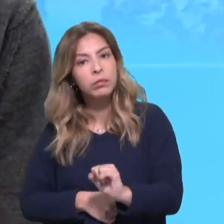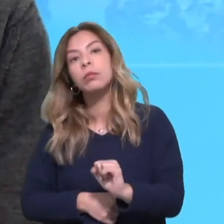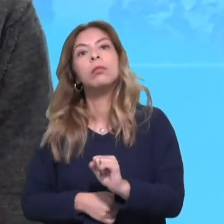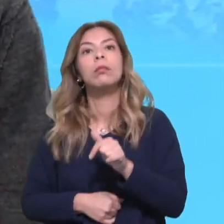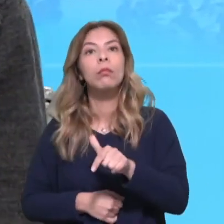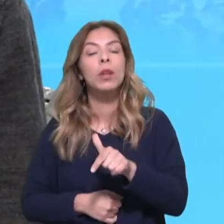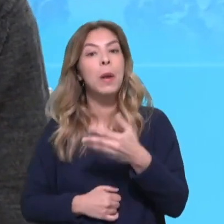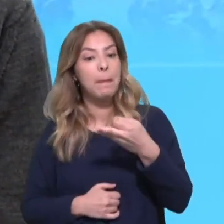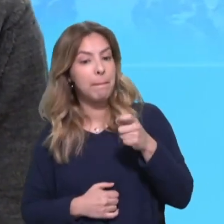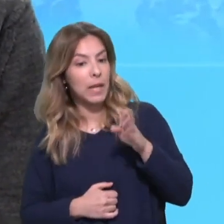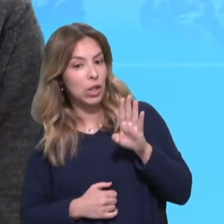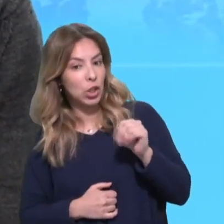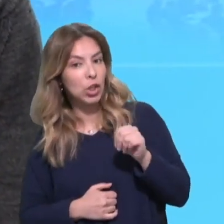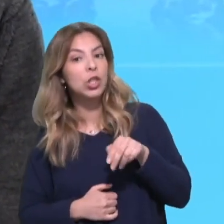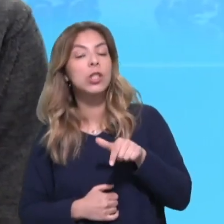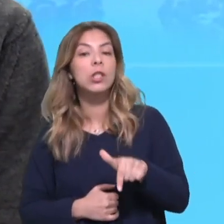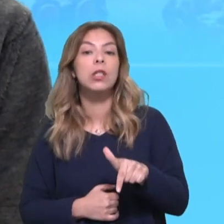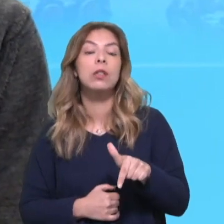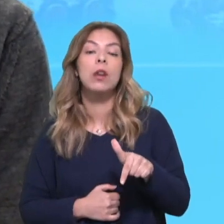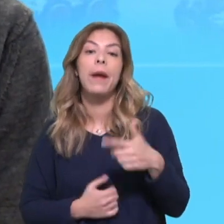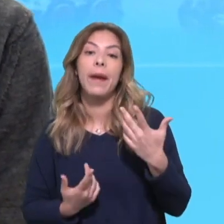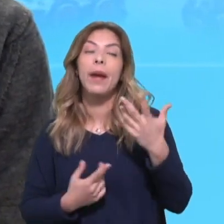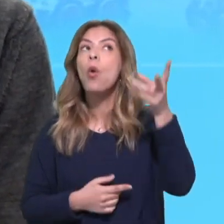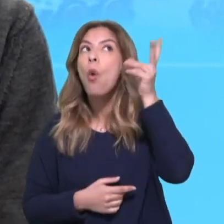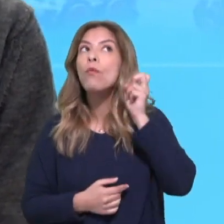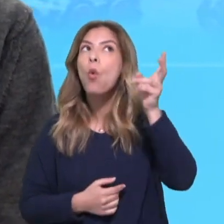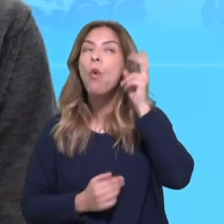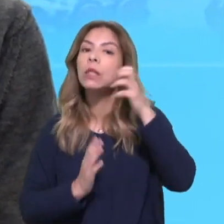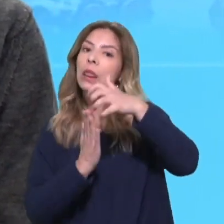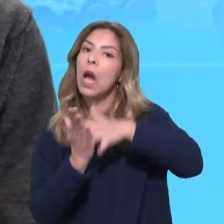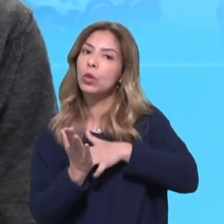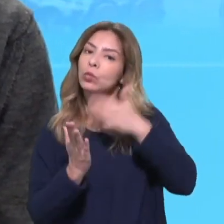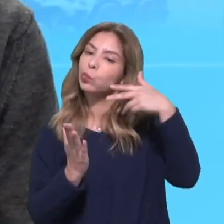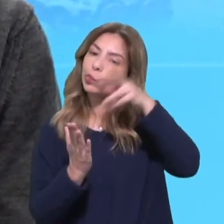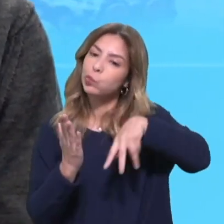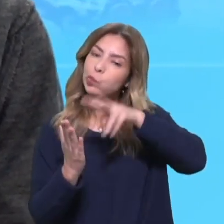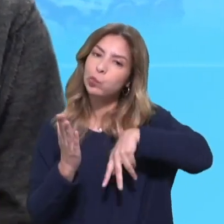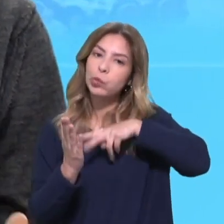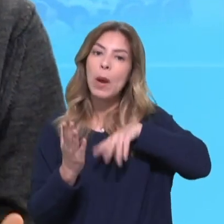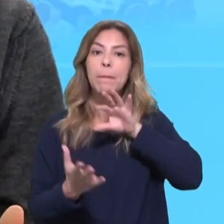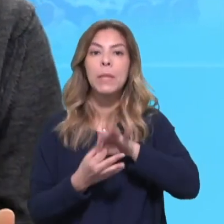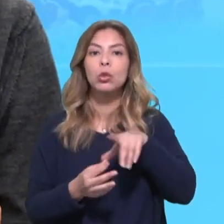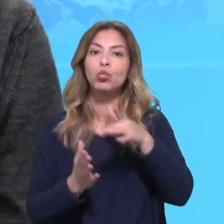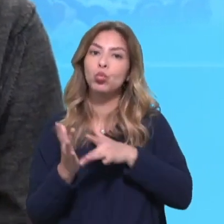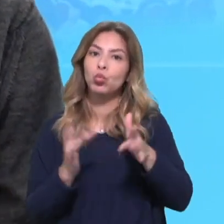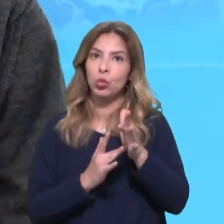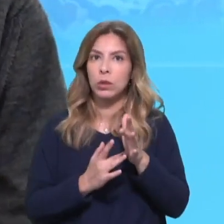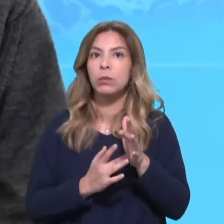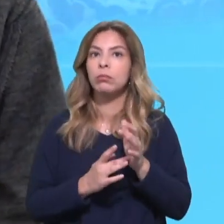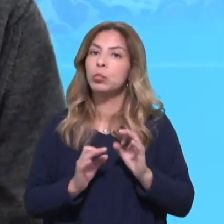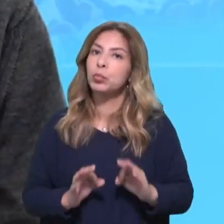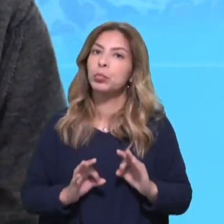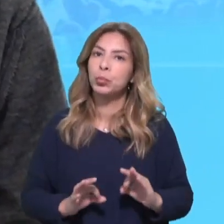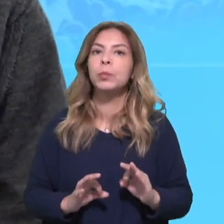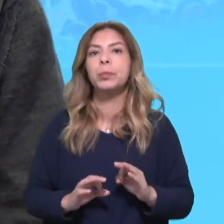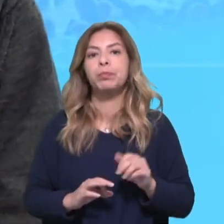é a ilustração do que escutamos no Evangelho, dessa missa, que é precisamente Jesus que, deixando a sua posição de